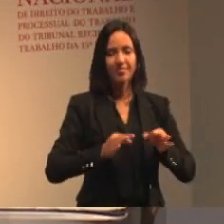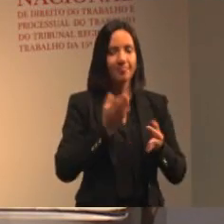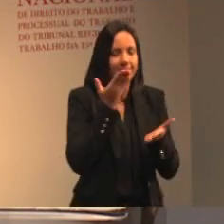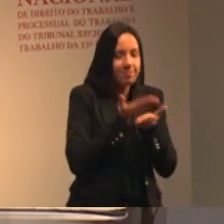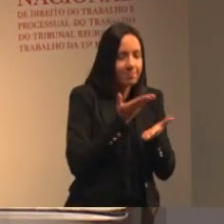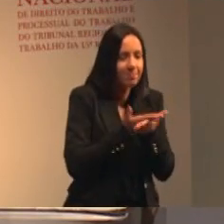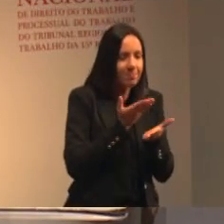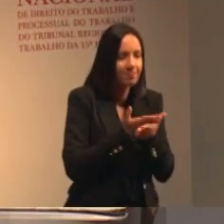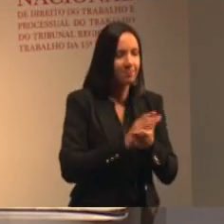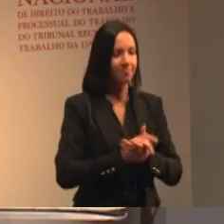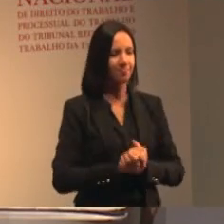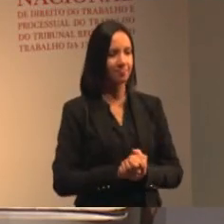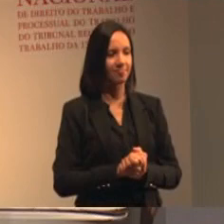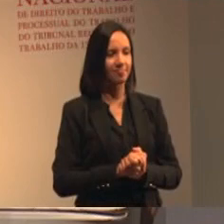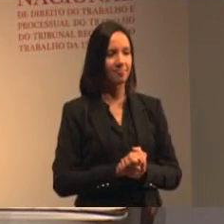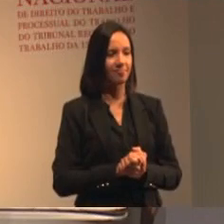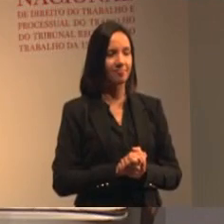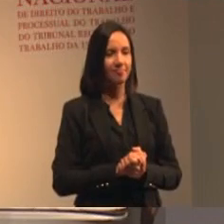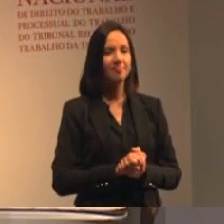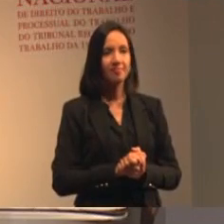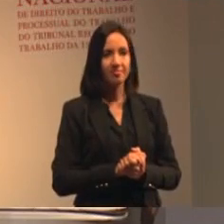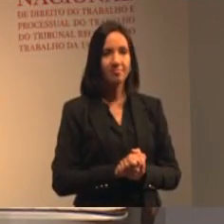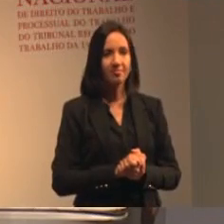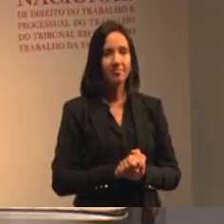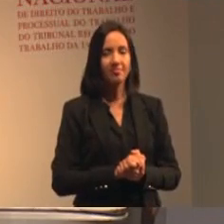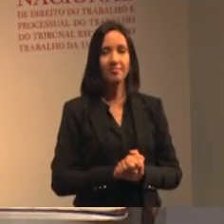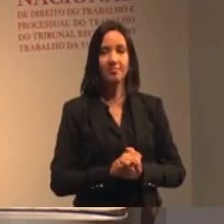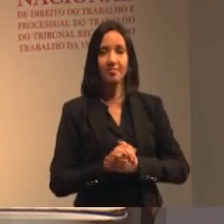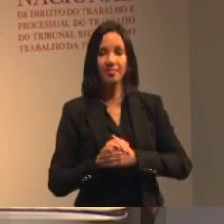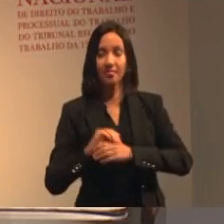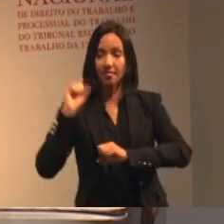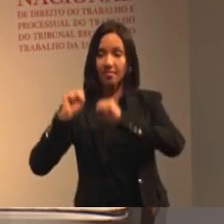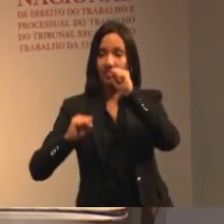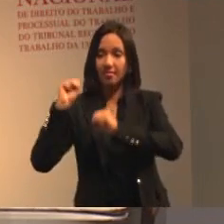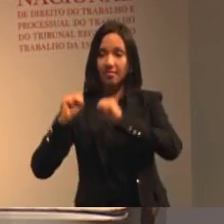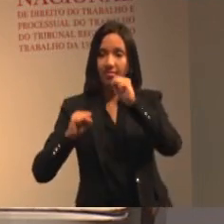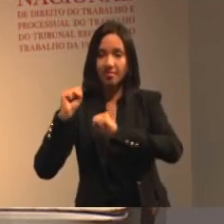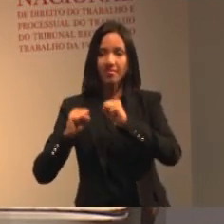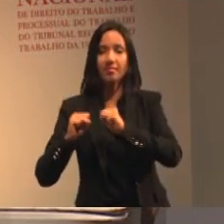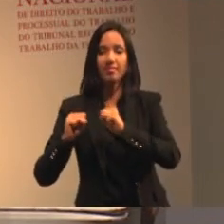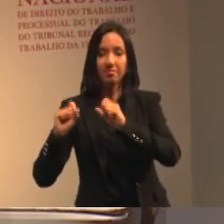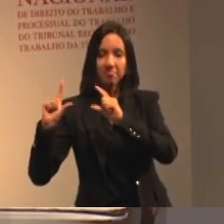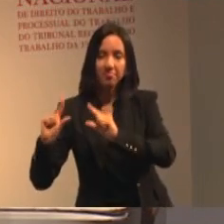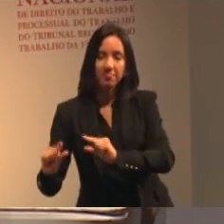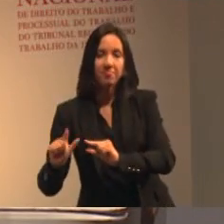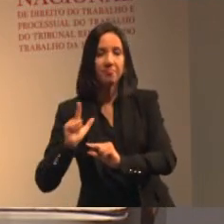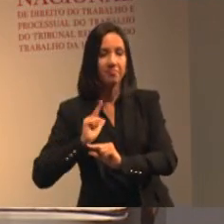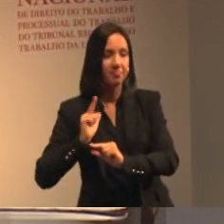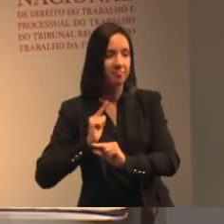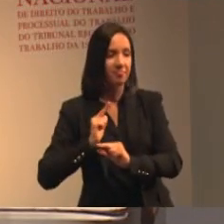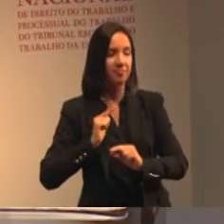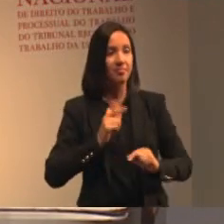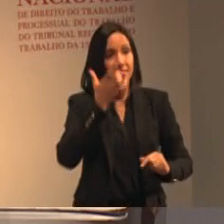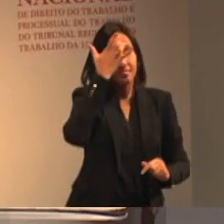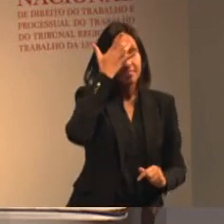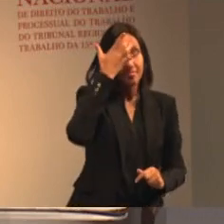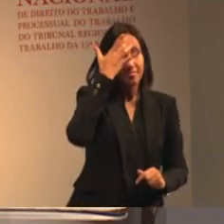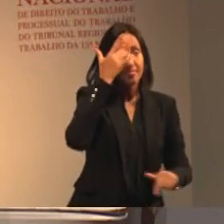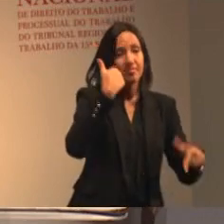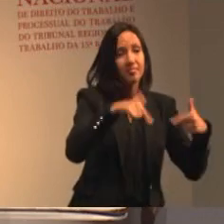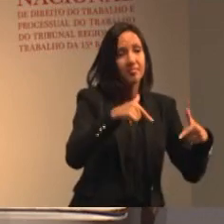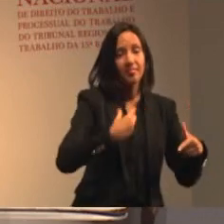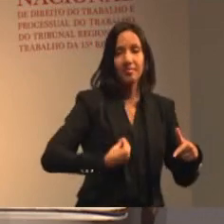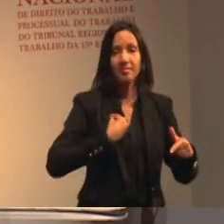estudiosos. A indústria 4.0, a saúde mental do trabalhador, a atuação dos